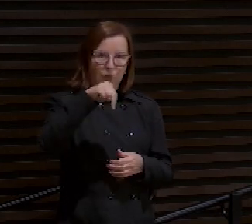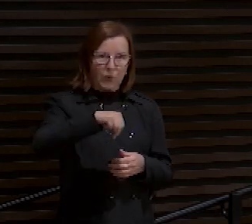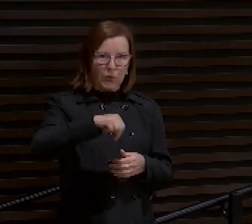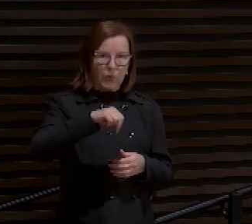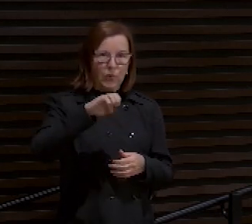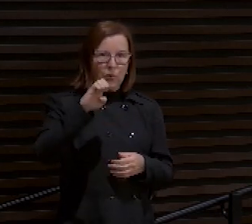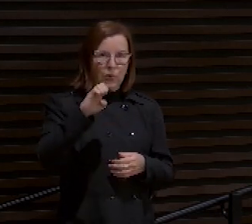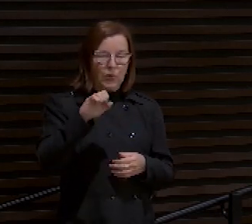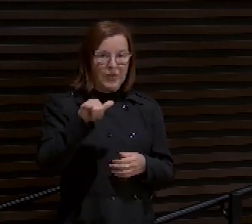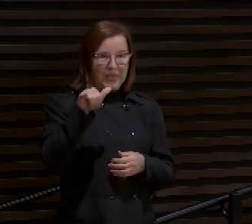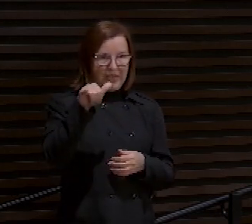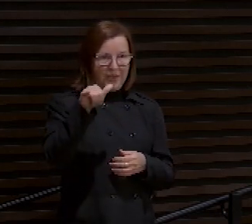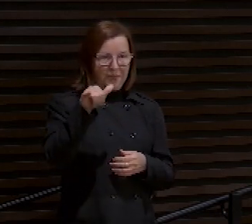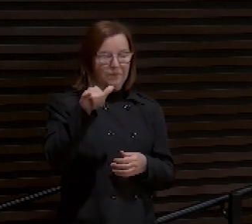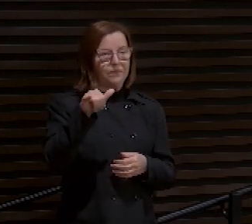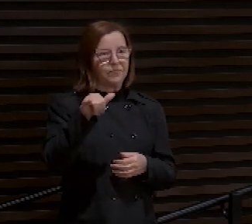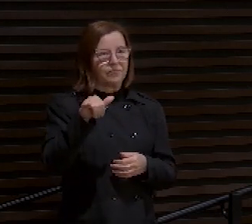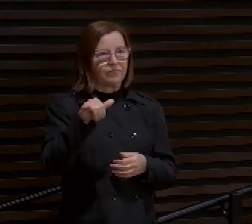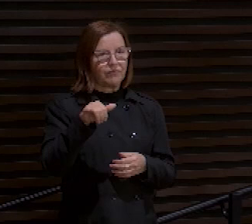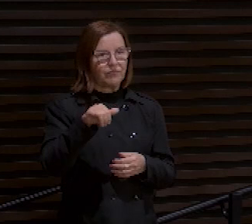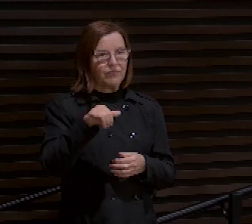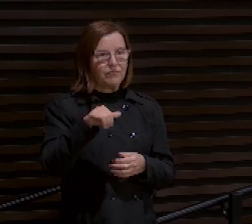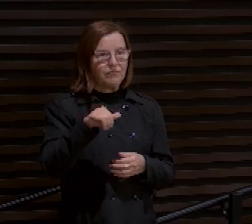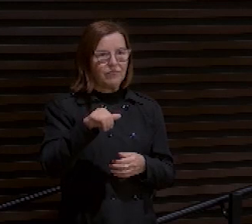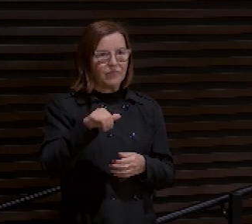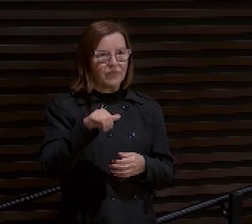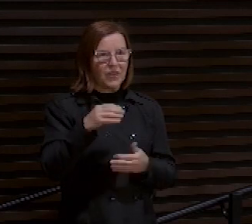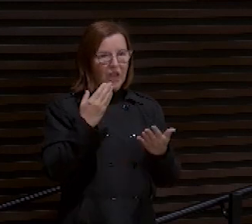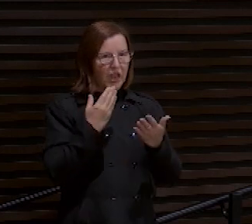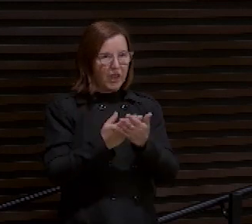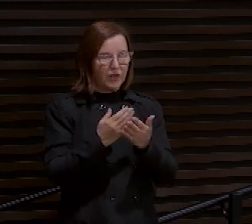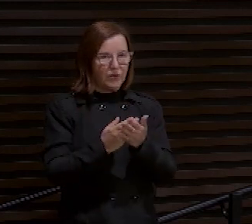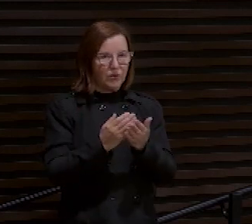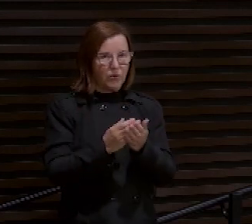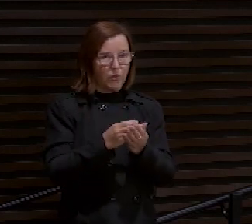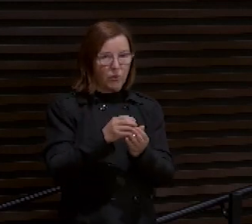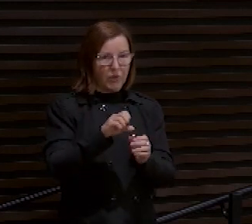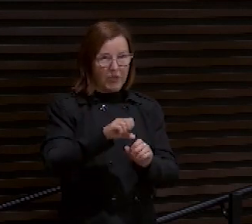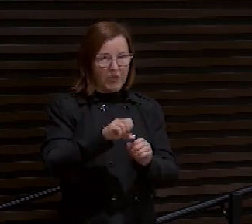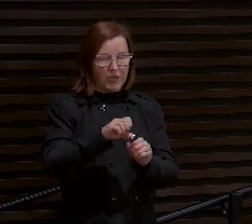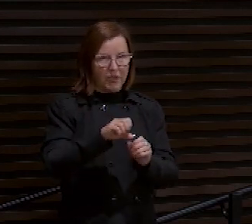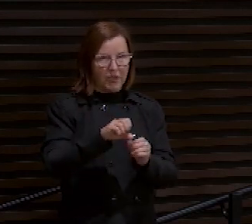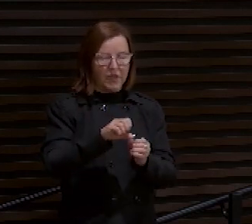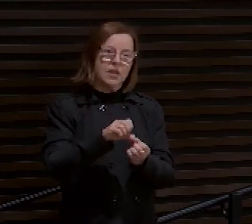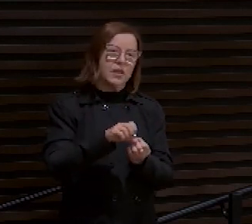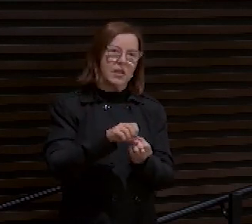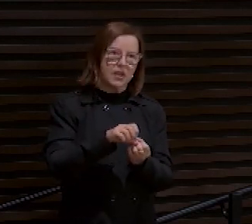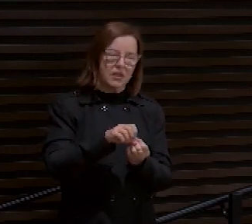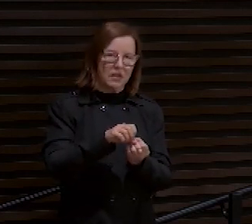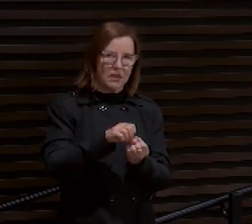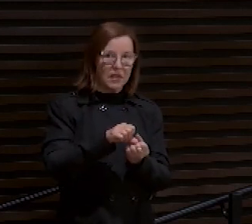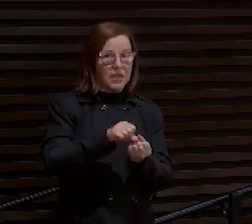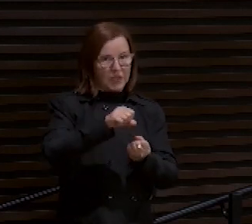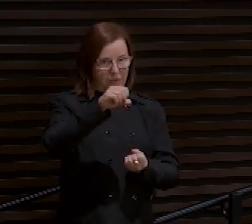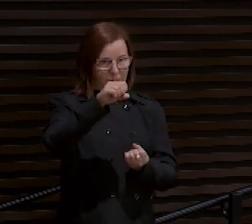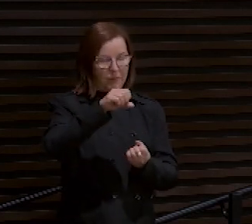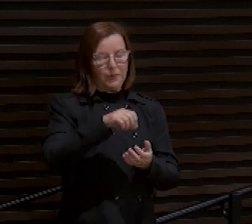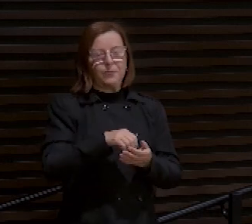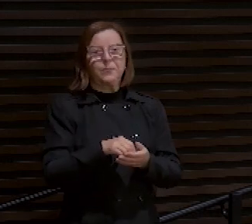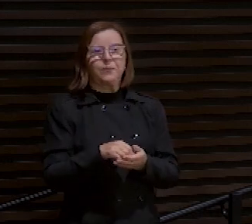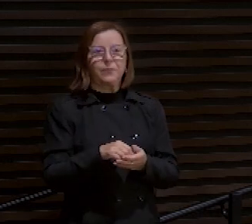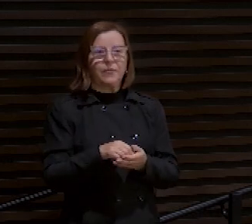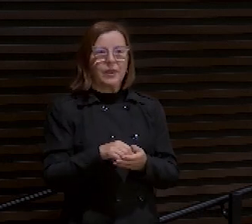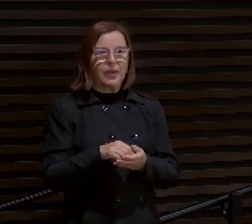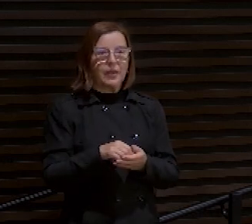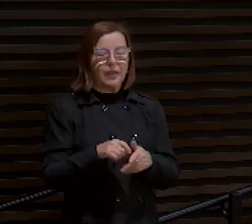desse neto. E ele não tinha figura do avô, afinal de contas o Nate Saint morreu assassinado em 1956.